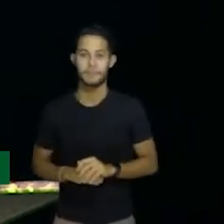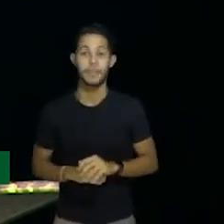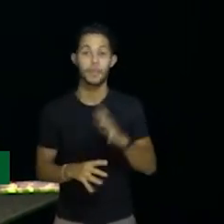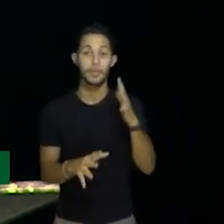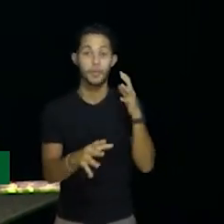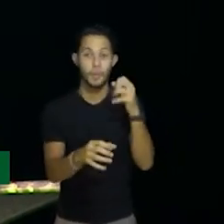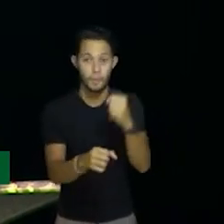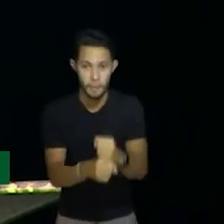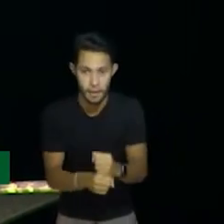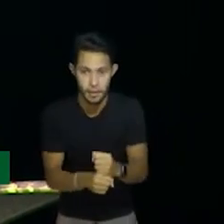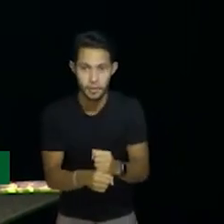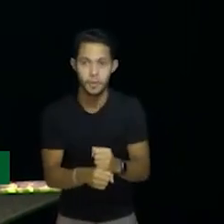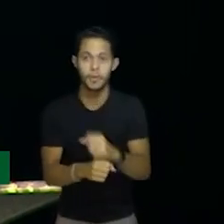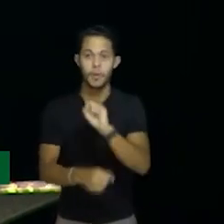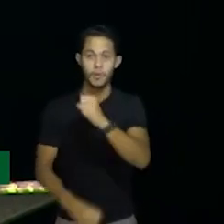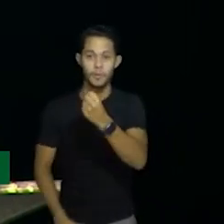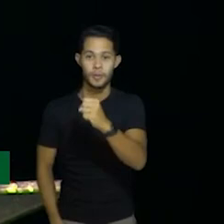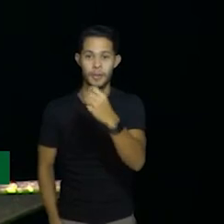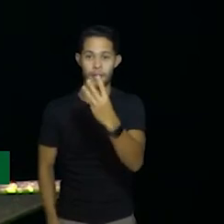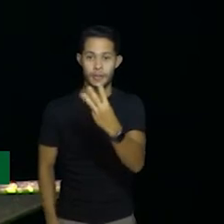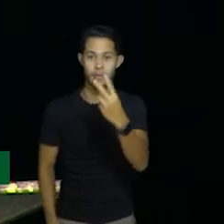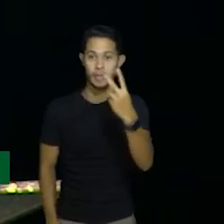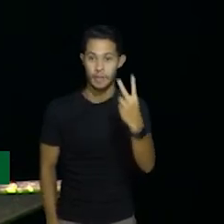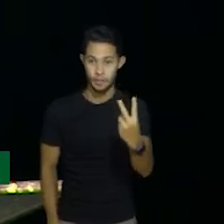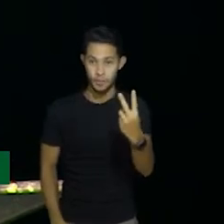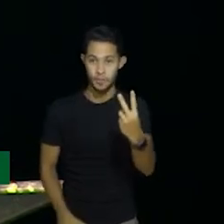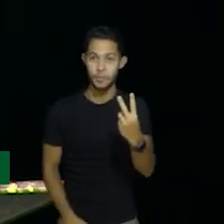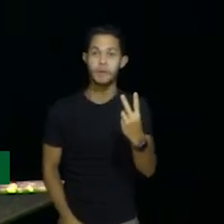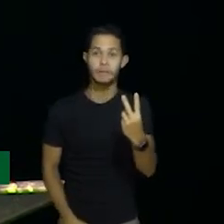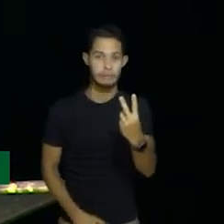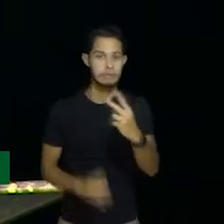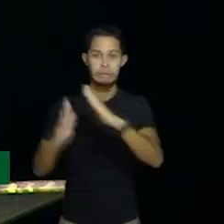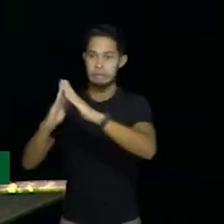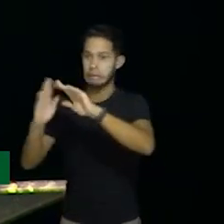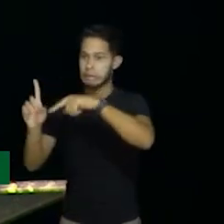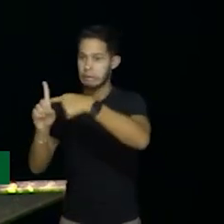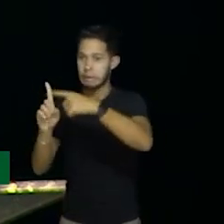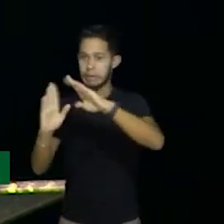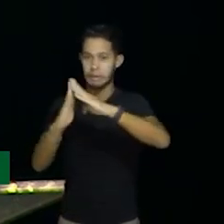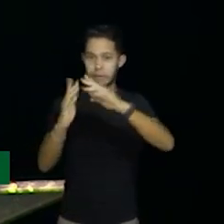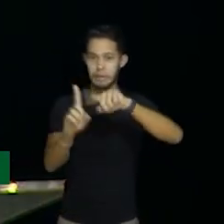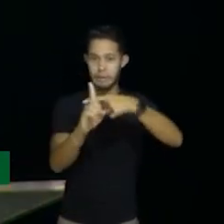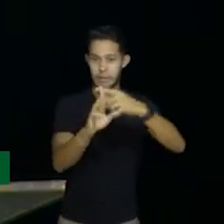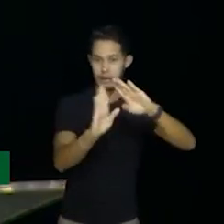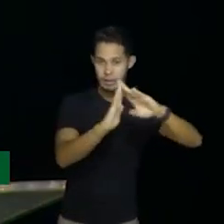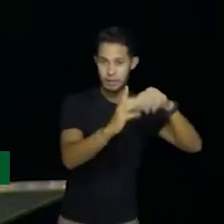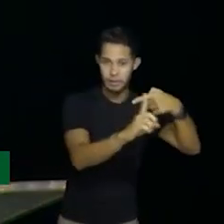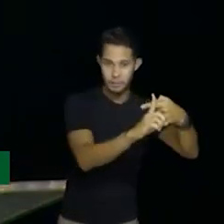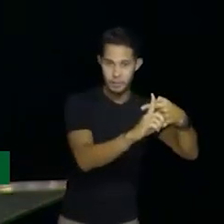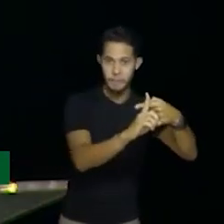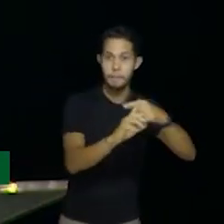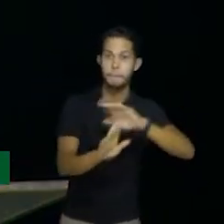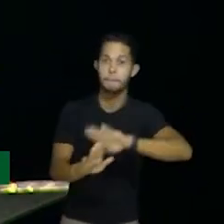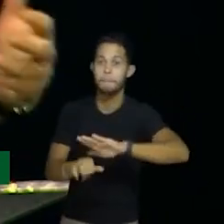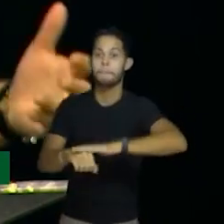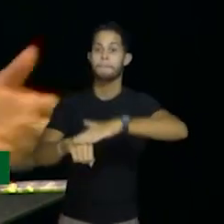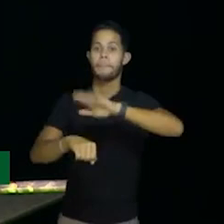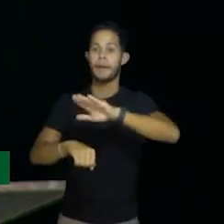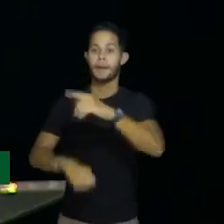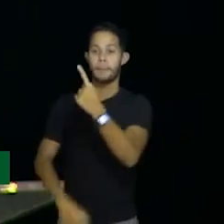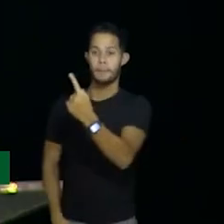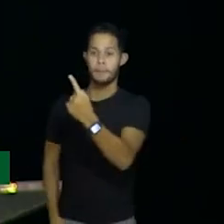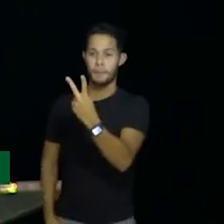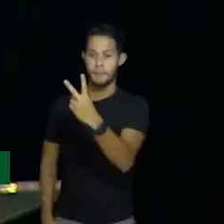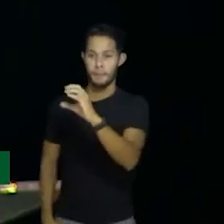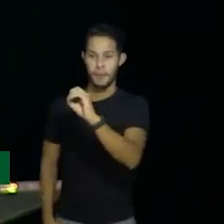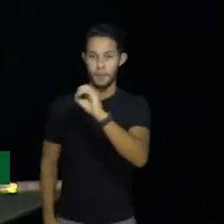832 denominações na nossa cidade. Mais de 1.200 congregações espalhadas